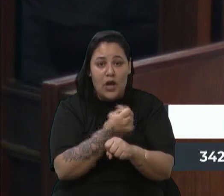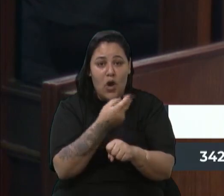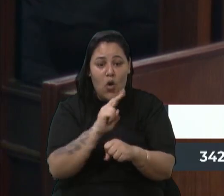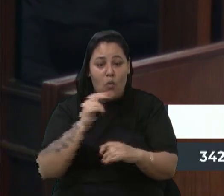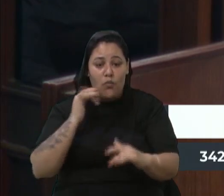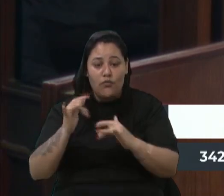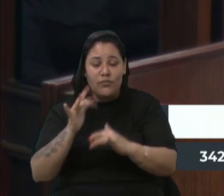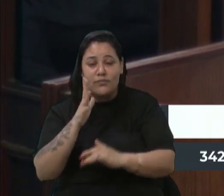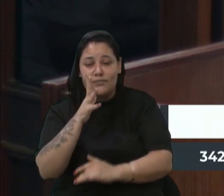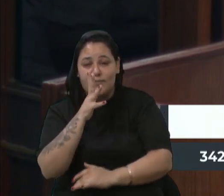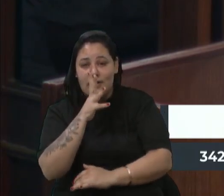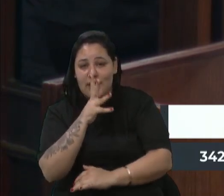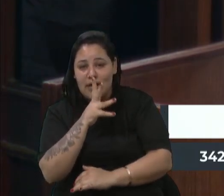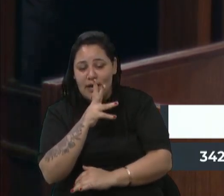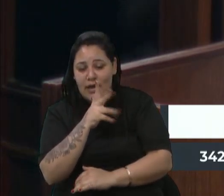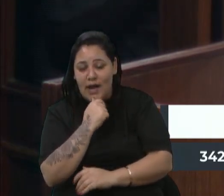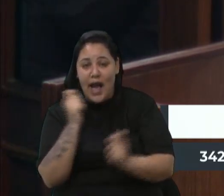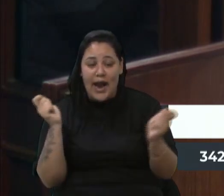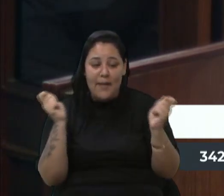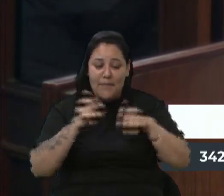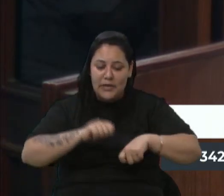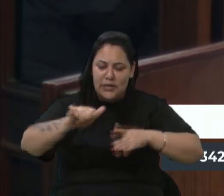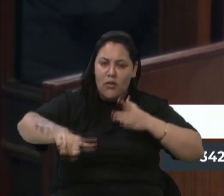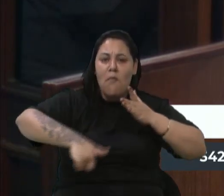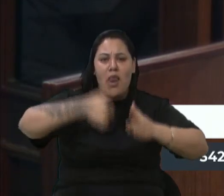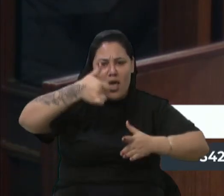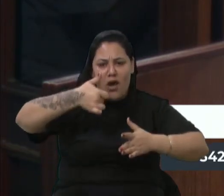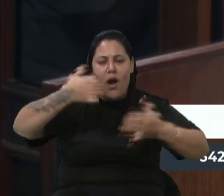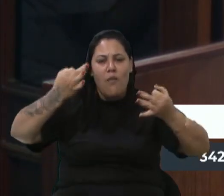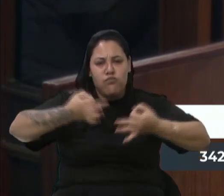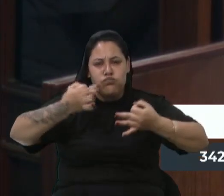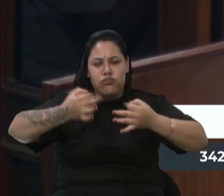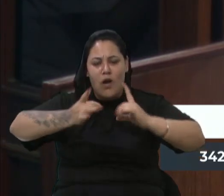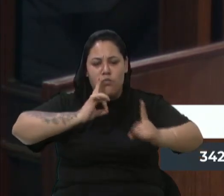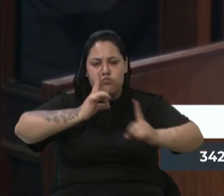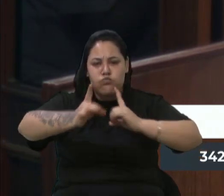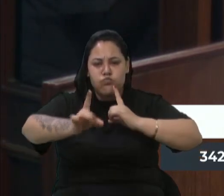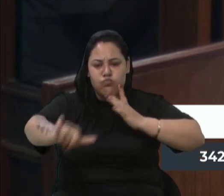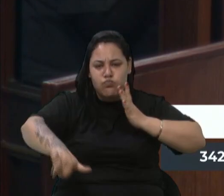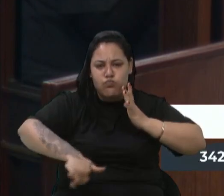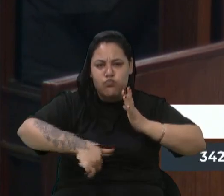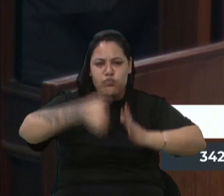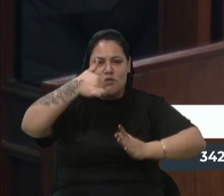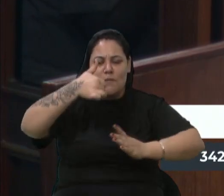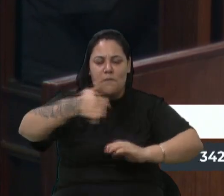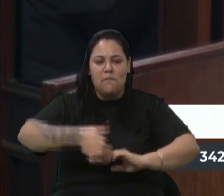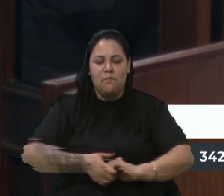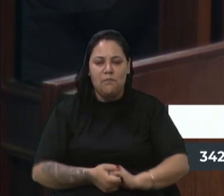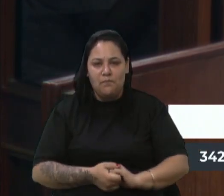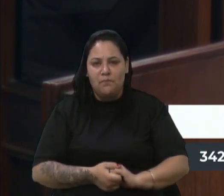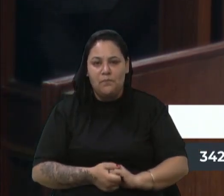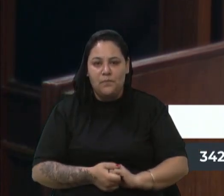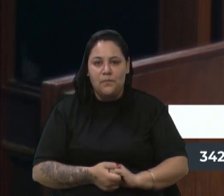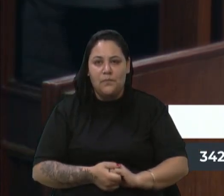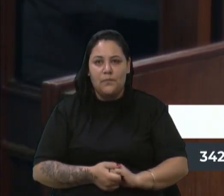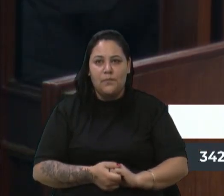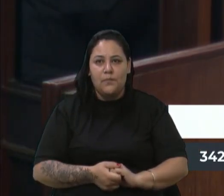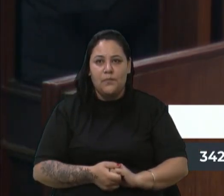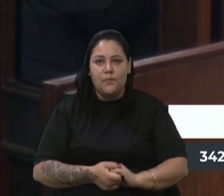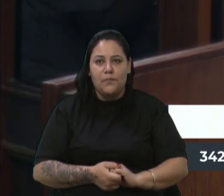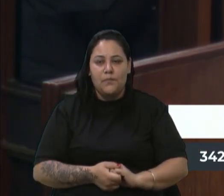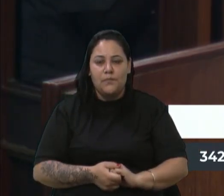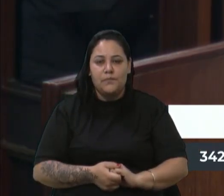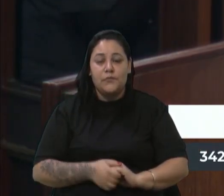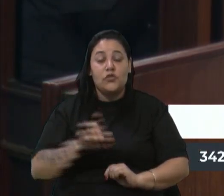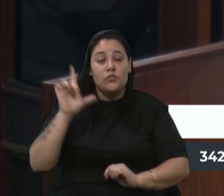lento, a capacidade da via é melhor aproveitada e a eficiência do tráfego é aprimorada. Economia de tempo. Ao